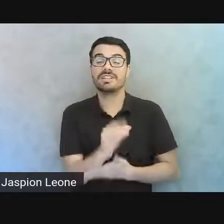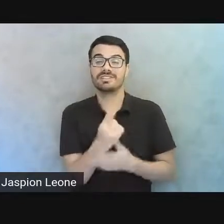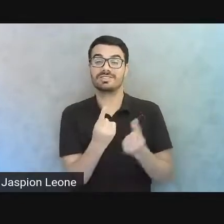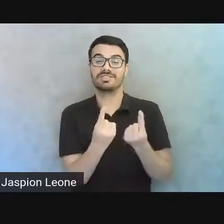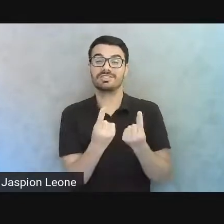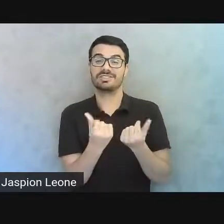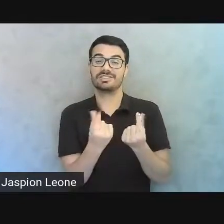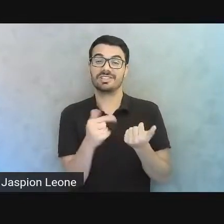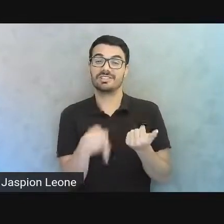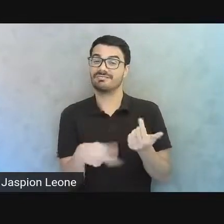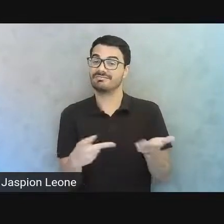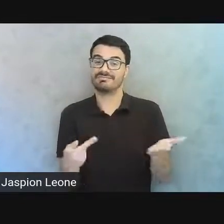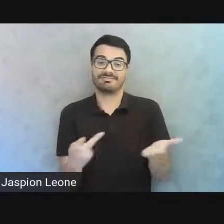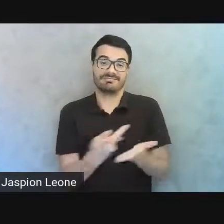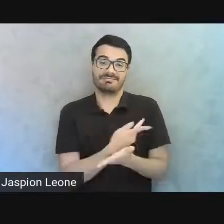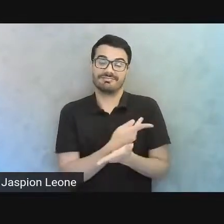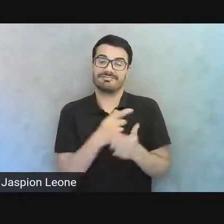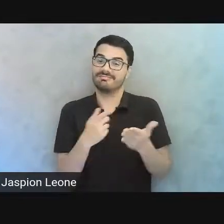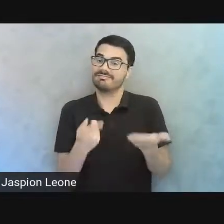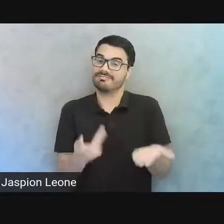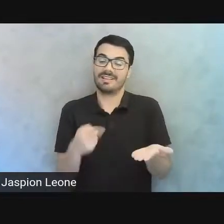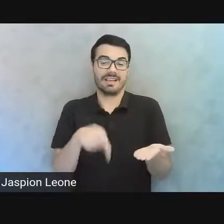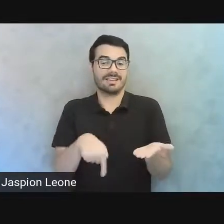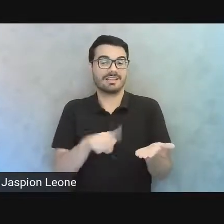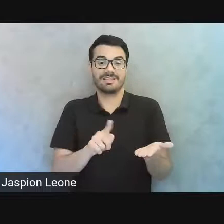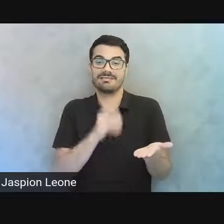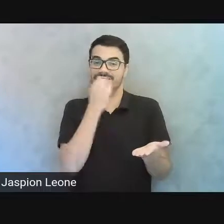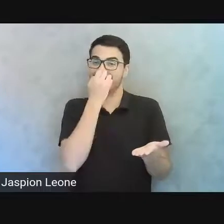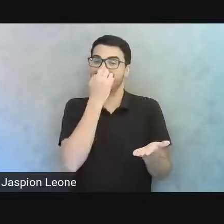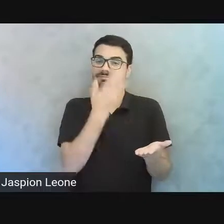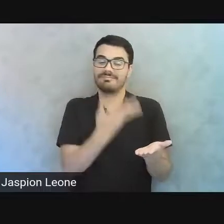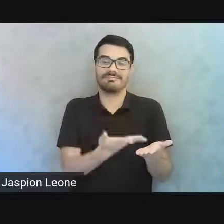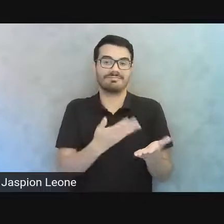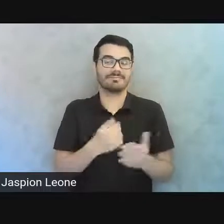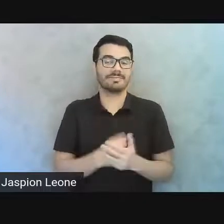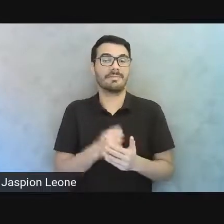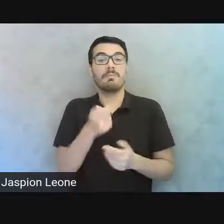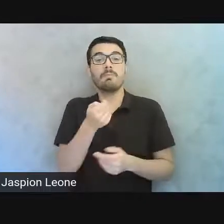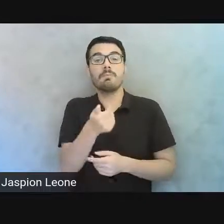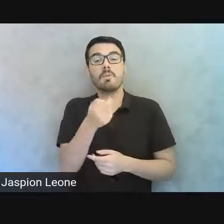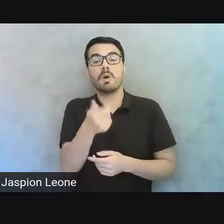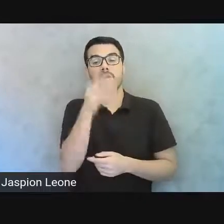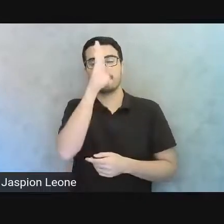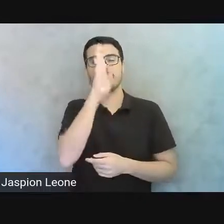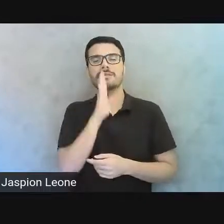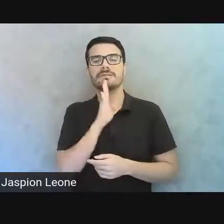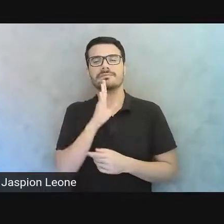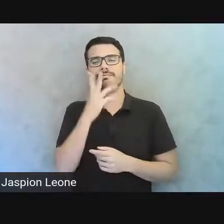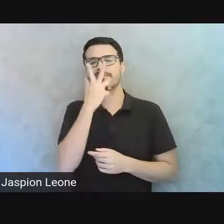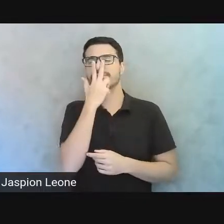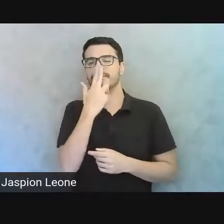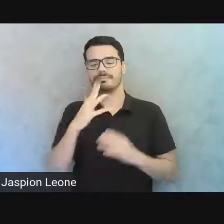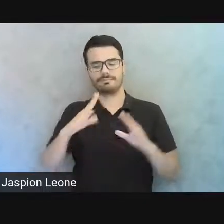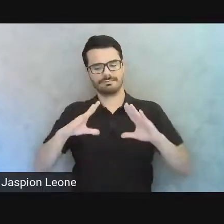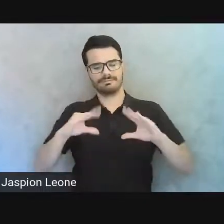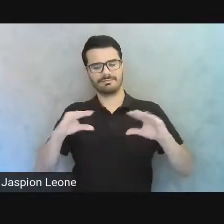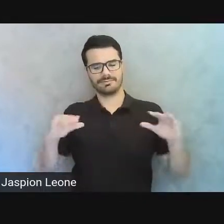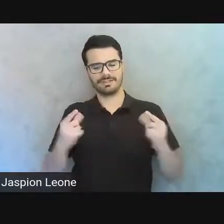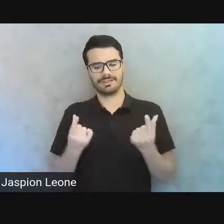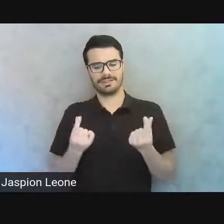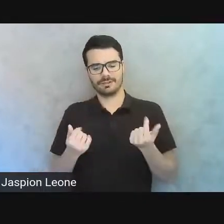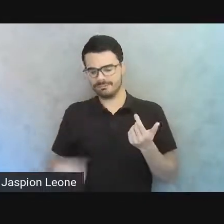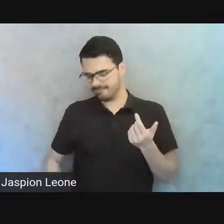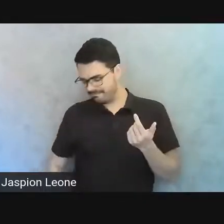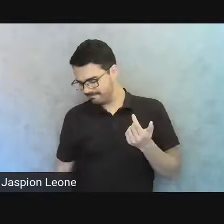recursos arrecadados na campanha. Então, são poucos os brasileiros que se sentem confortáveis em colocar a mão no